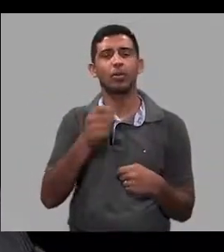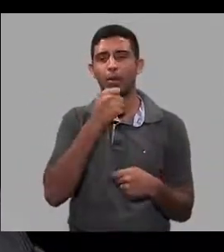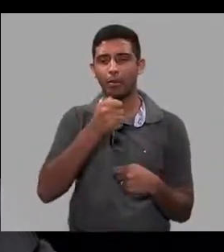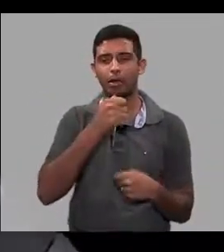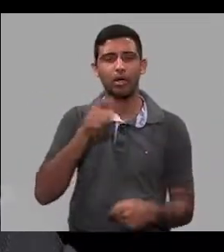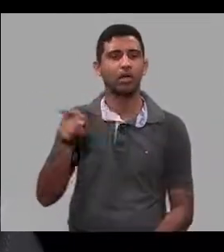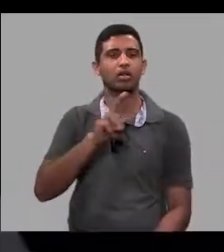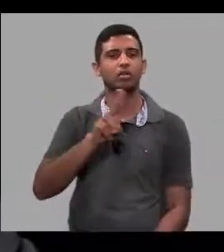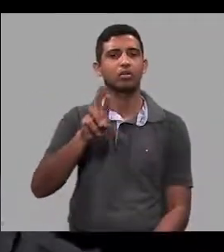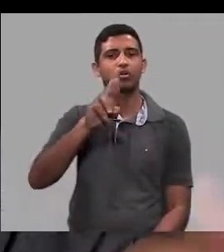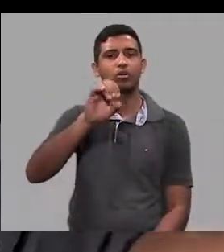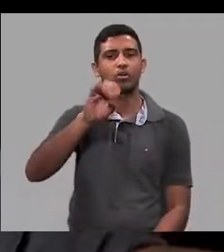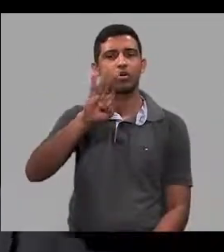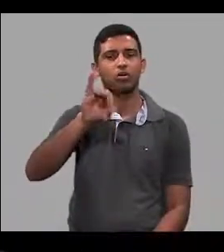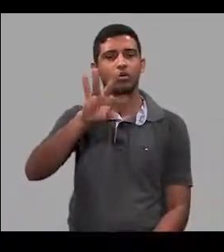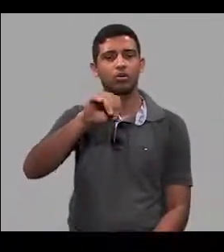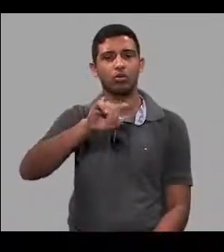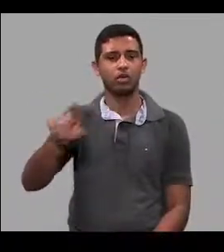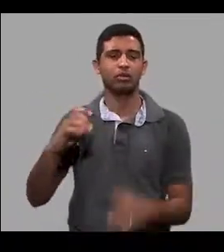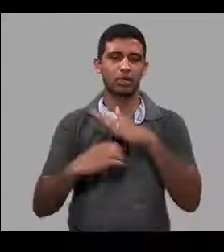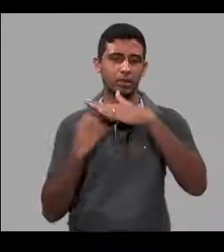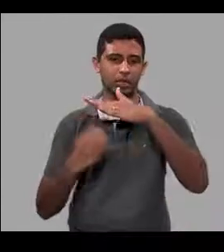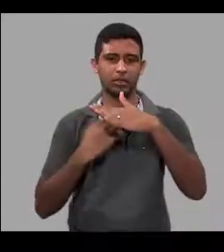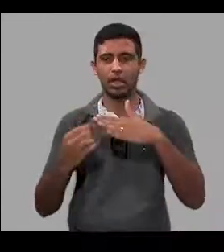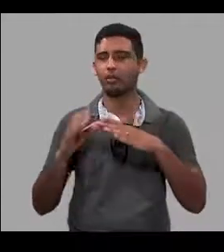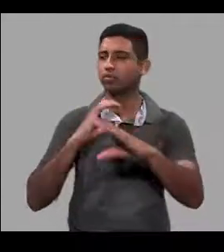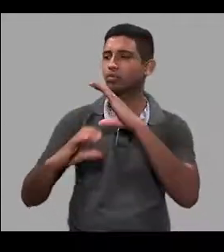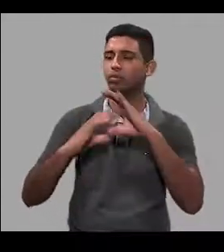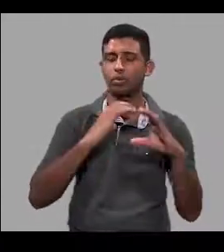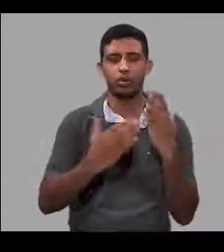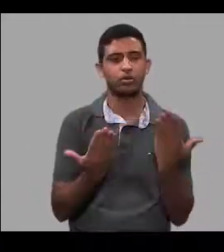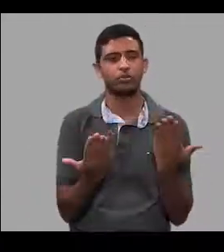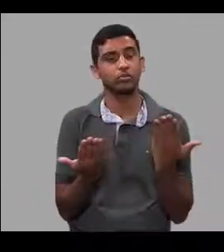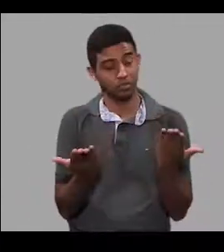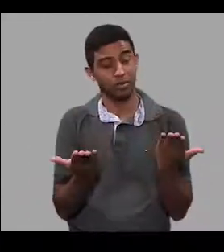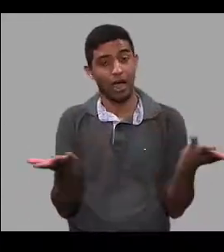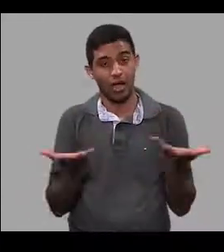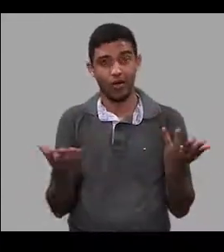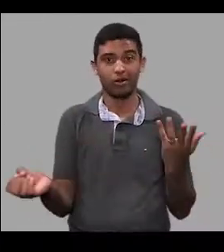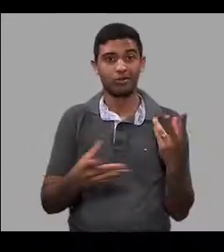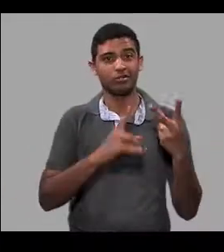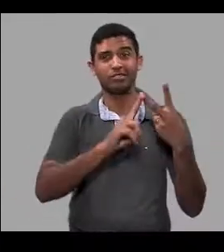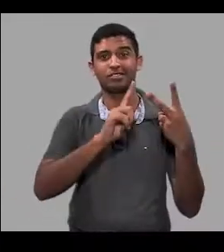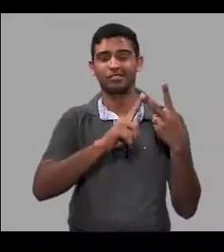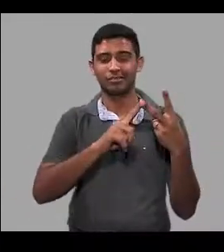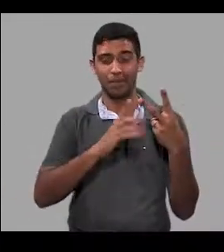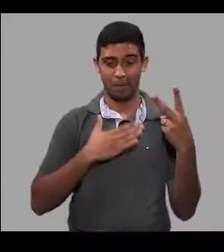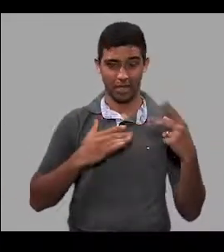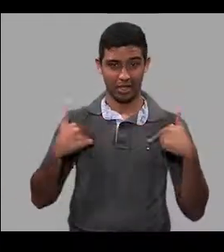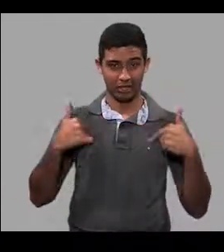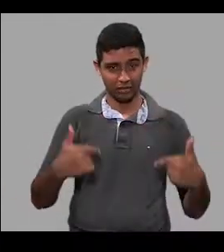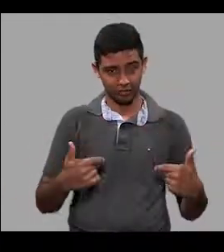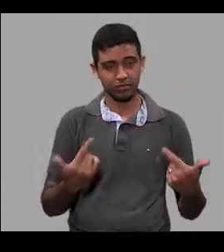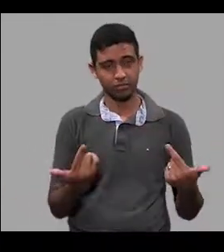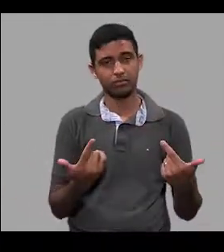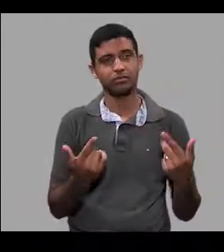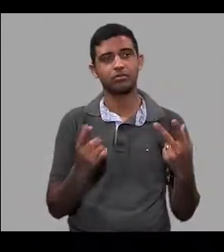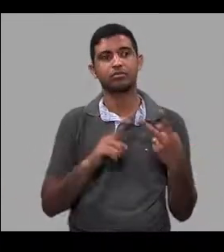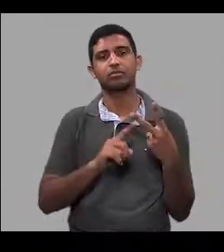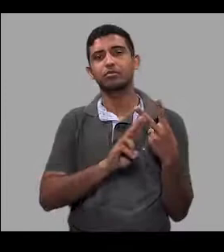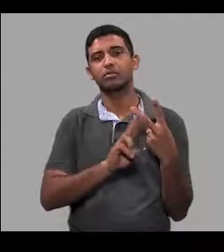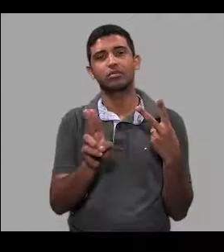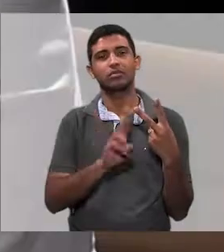jornalista, o Roberto Marinho, empresário das comunicações, enfim. E esse nosso agora, até por iniciativa minha, deverá